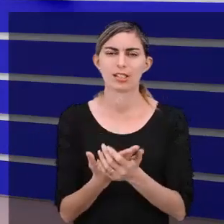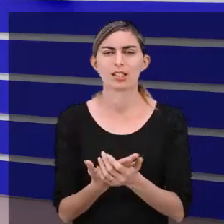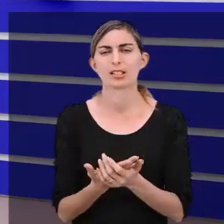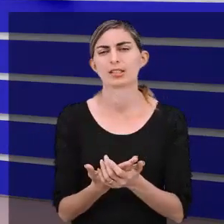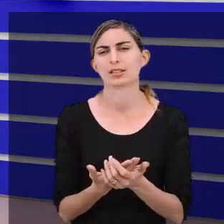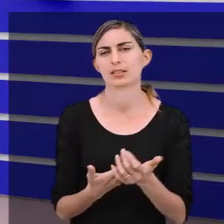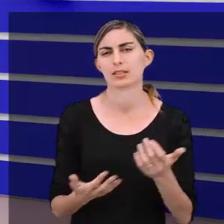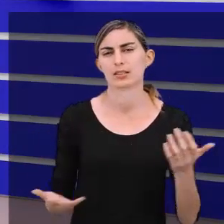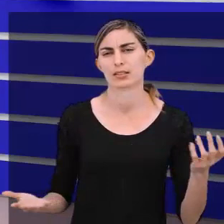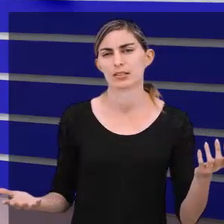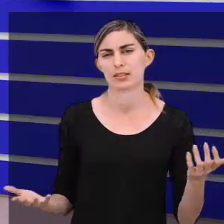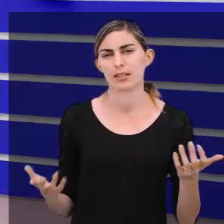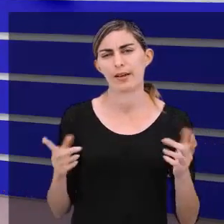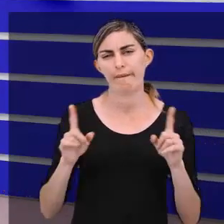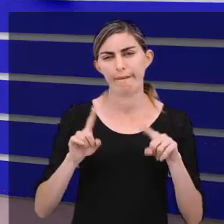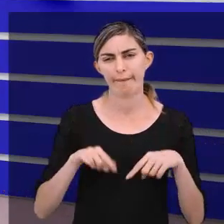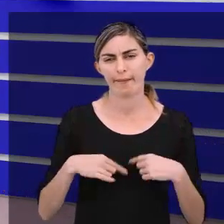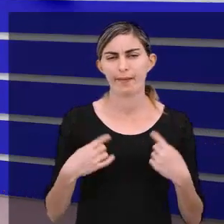aí,